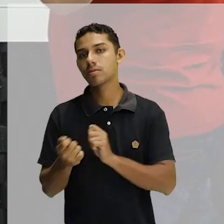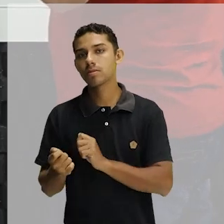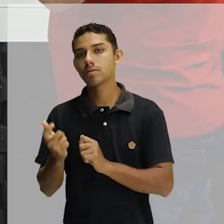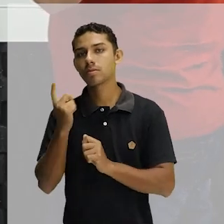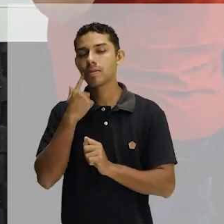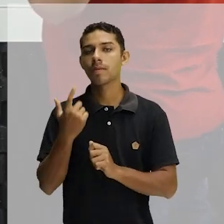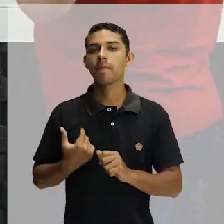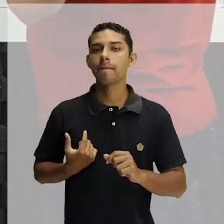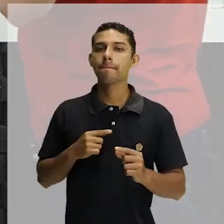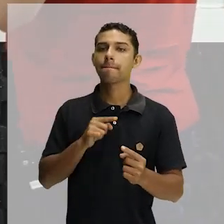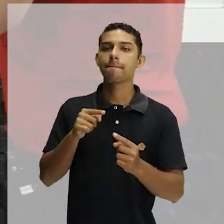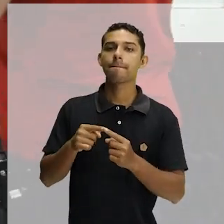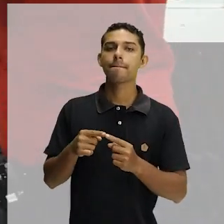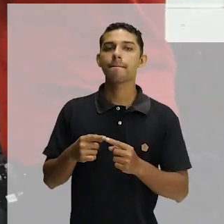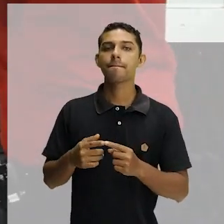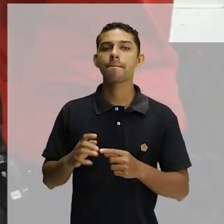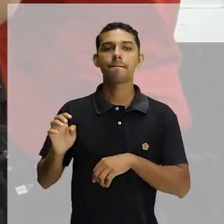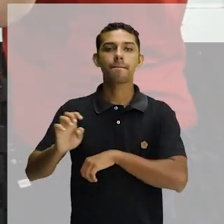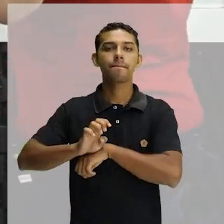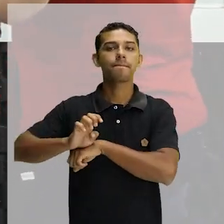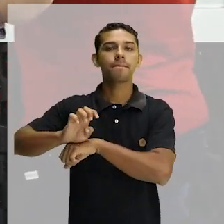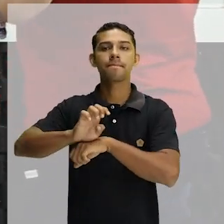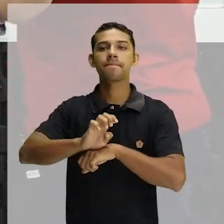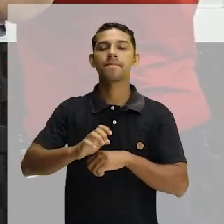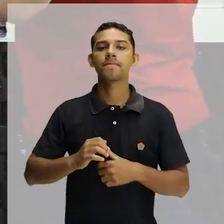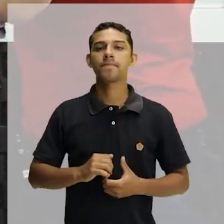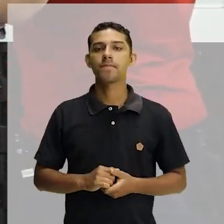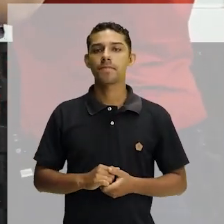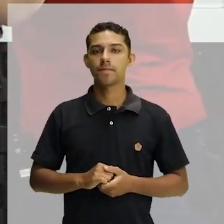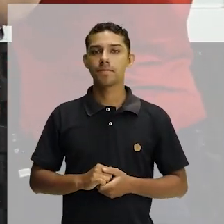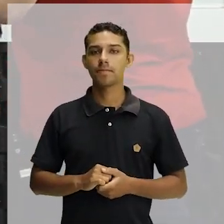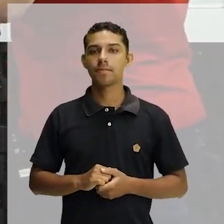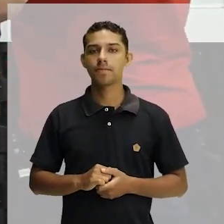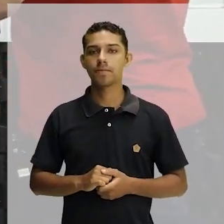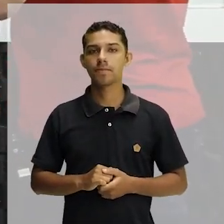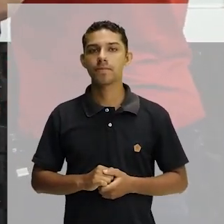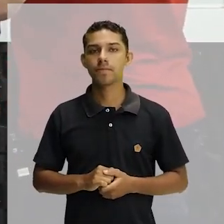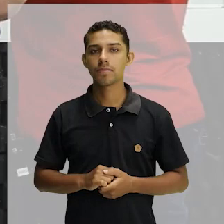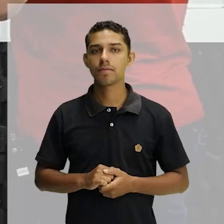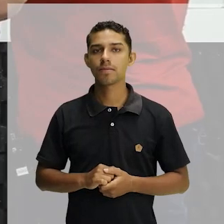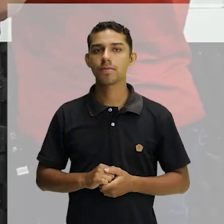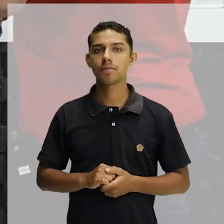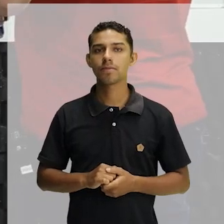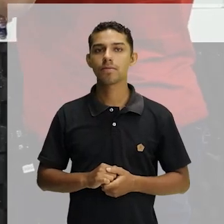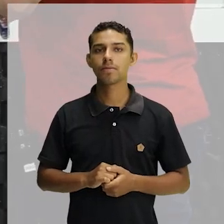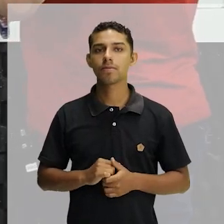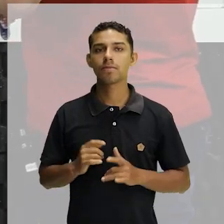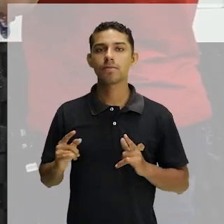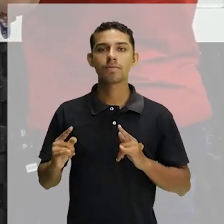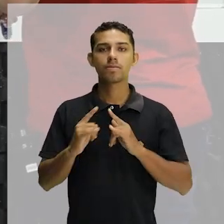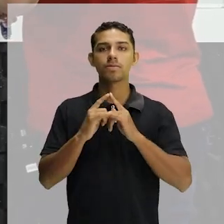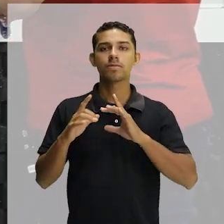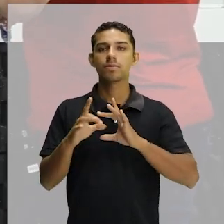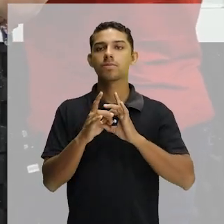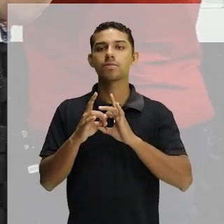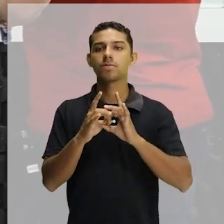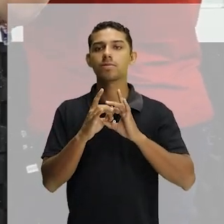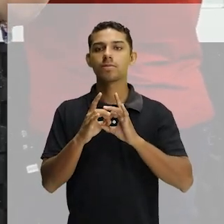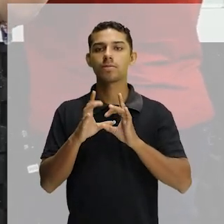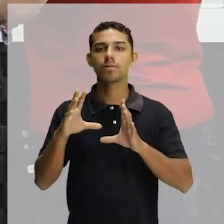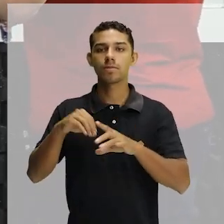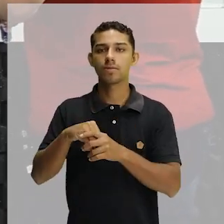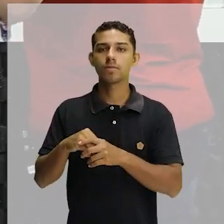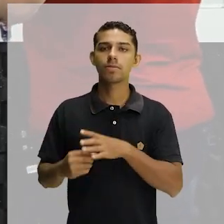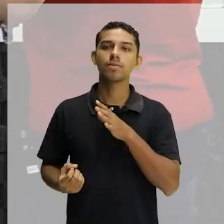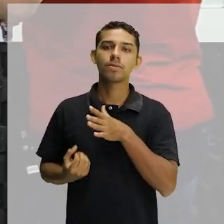obviamente, o nosso querido Estado. Eu terei aqui a instituição do Estado sendo